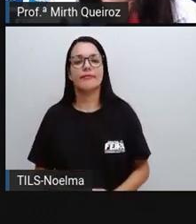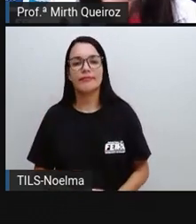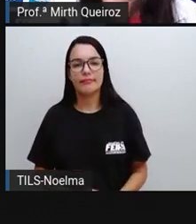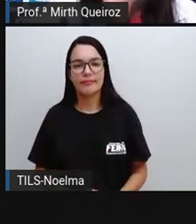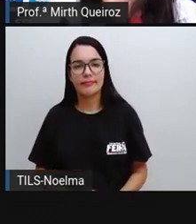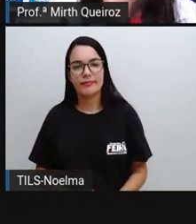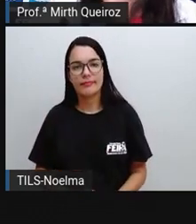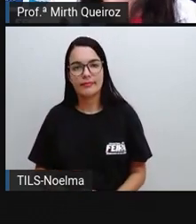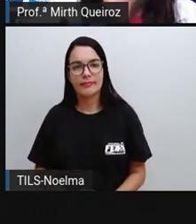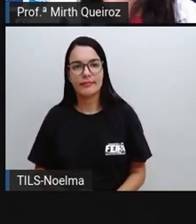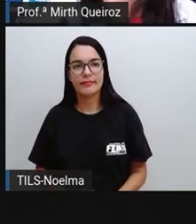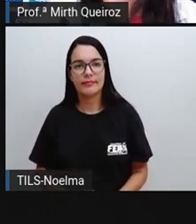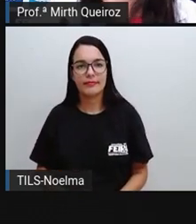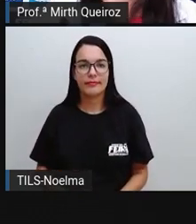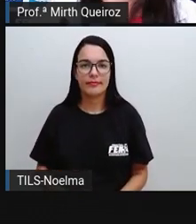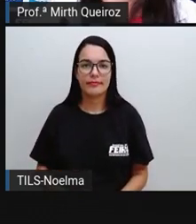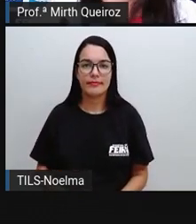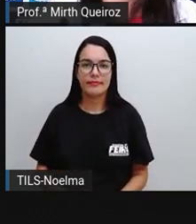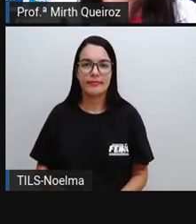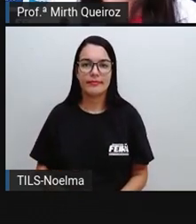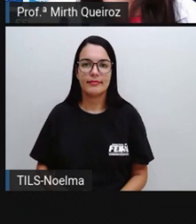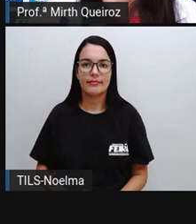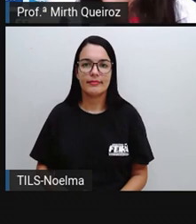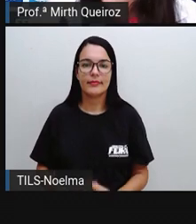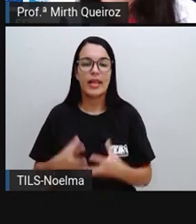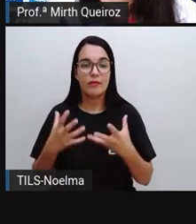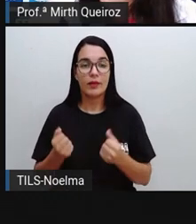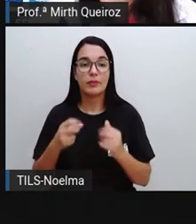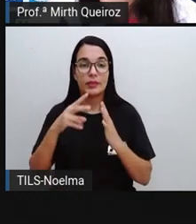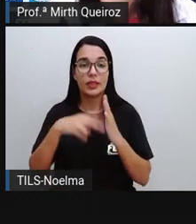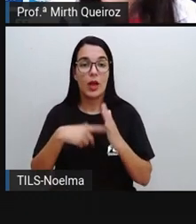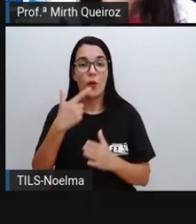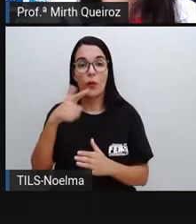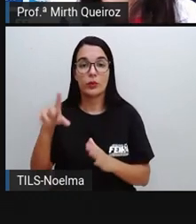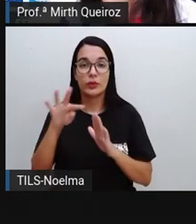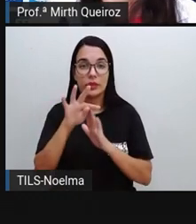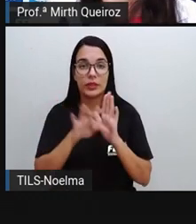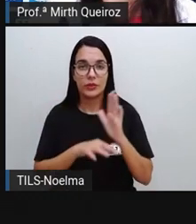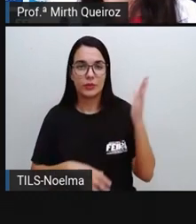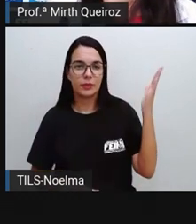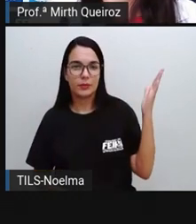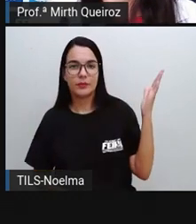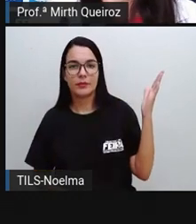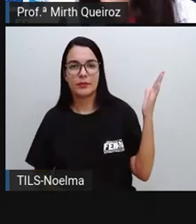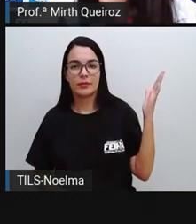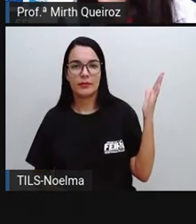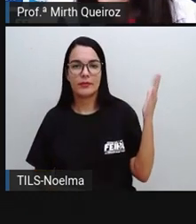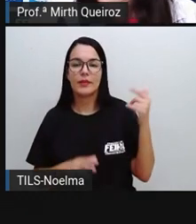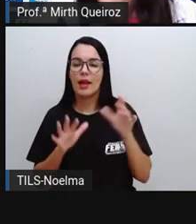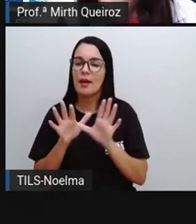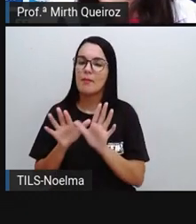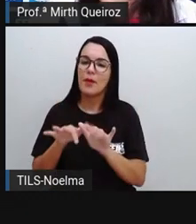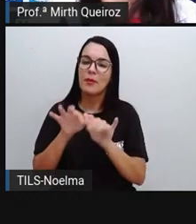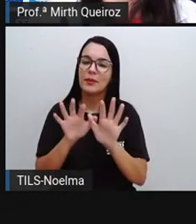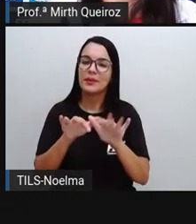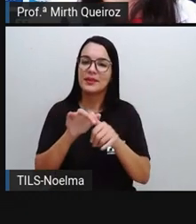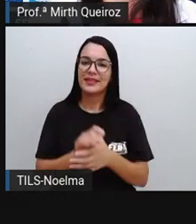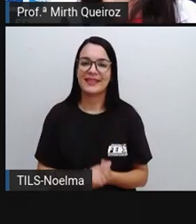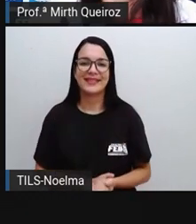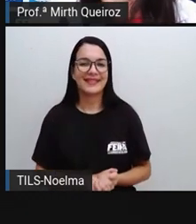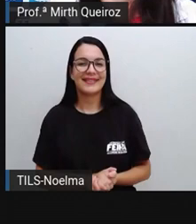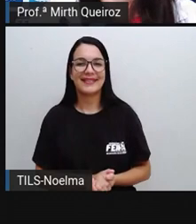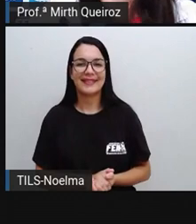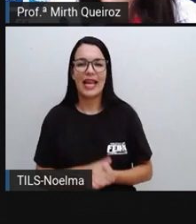qual apresentou-se aí nesse texto. Vamos ler um outro texto? Borboletas. As borboletas de Vinícius de